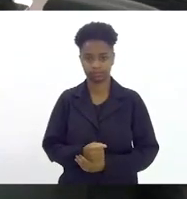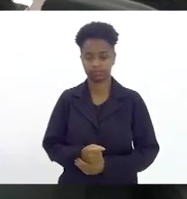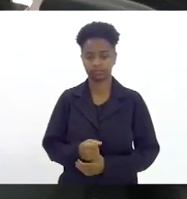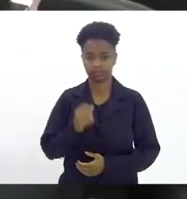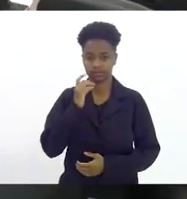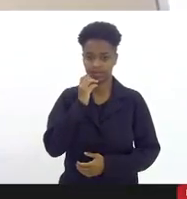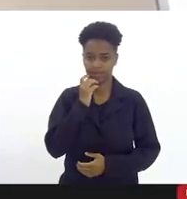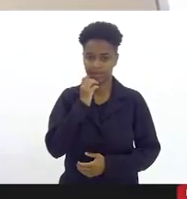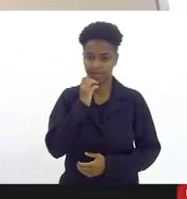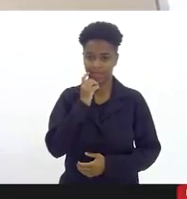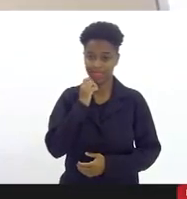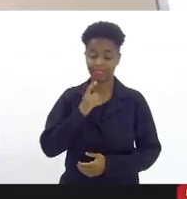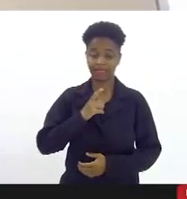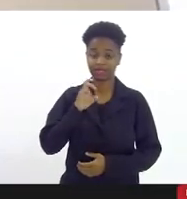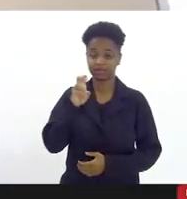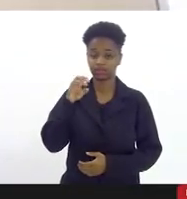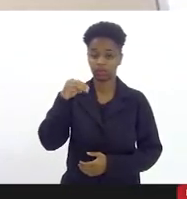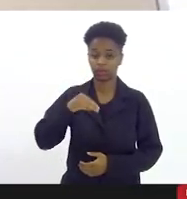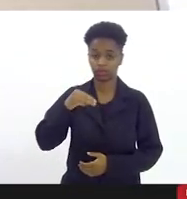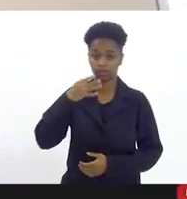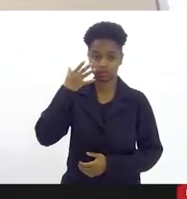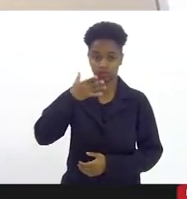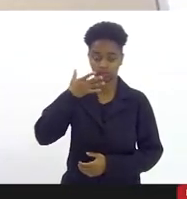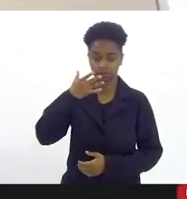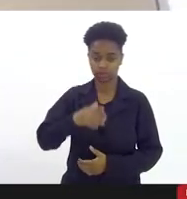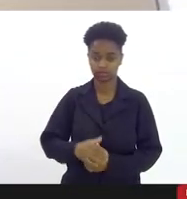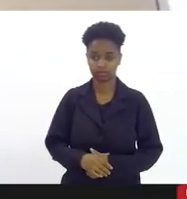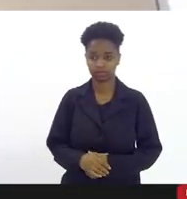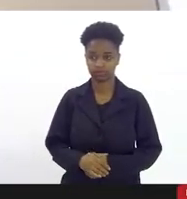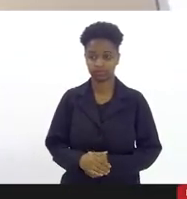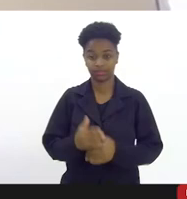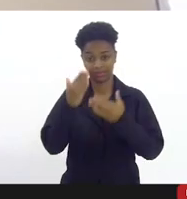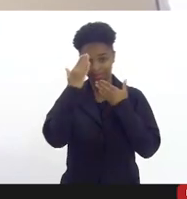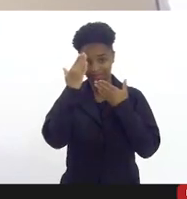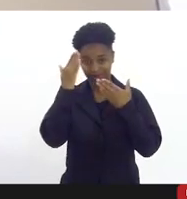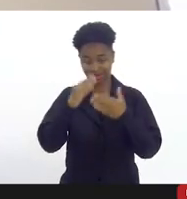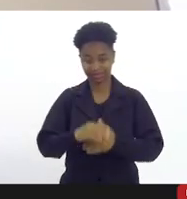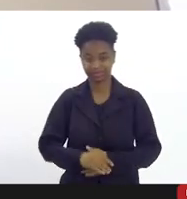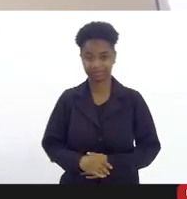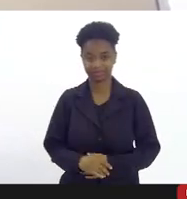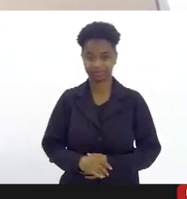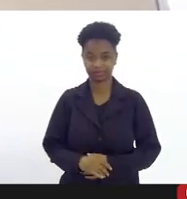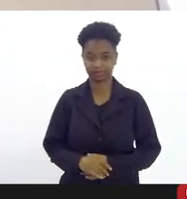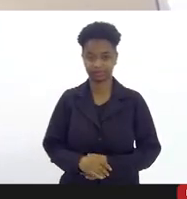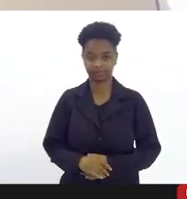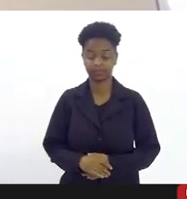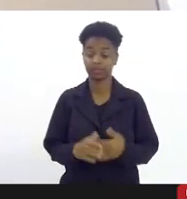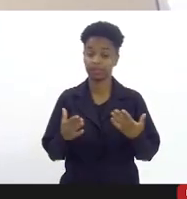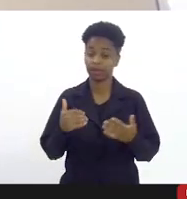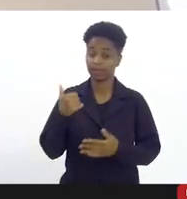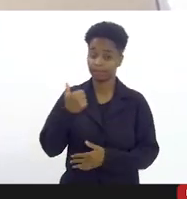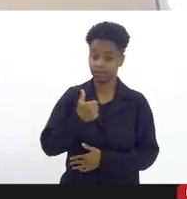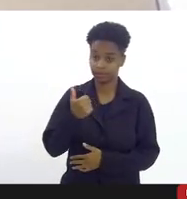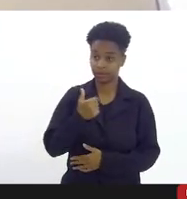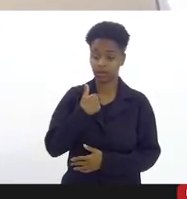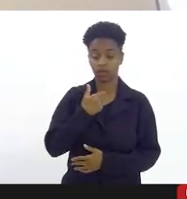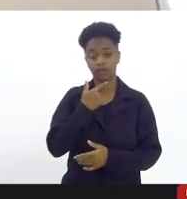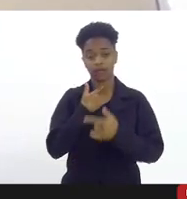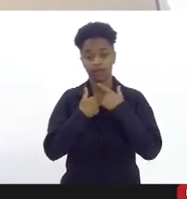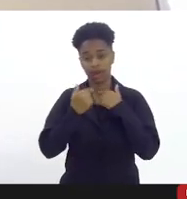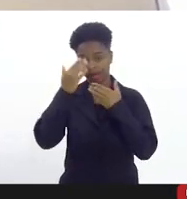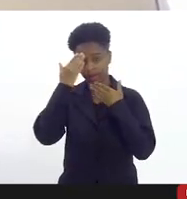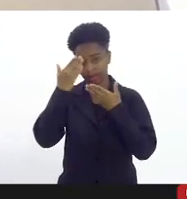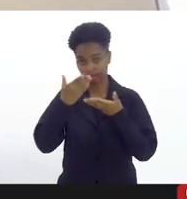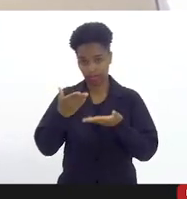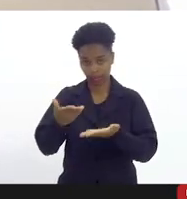o senhor tem 5 minutos muito obrigado em primeiro lugar Eu Quero Agradecer o